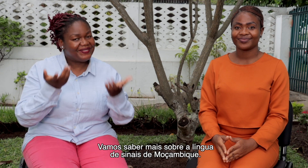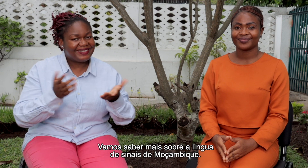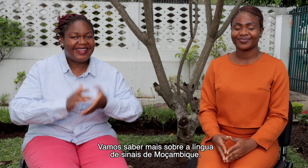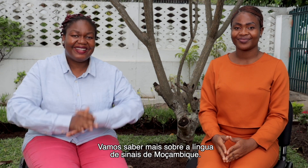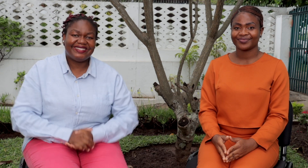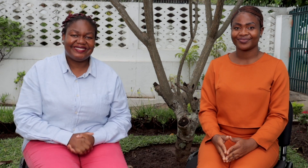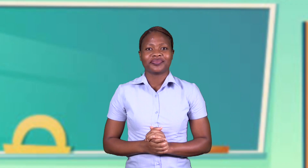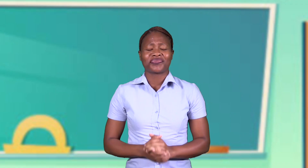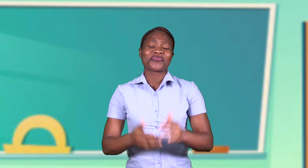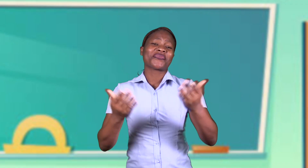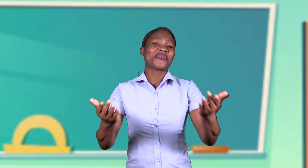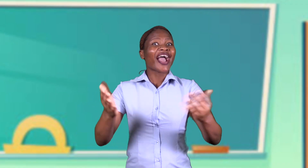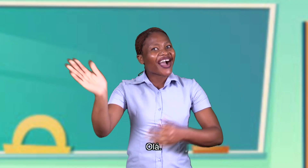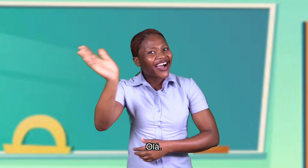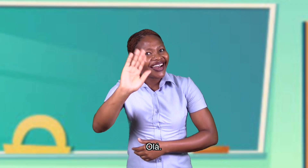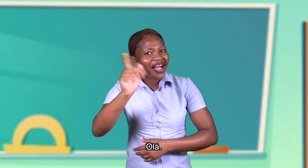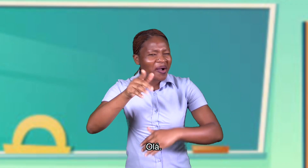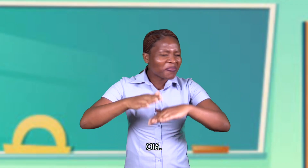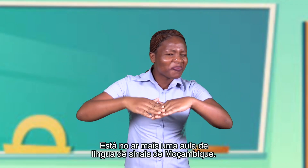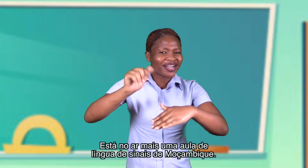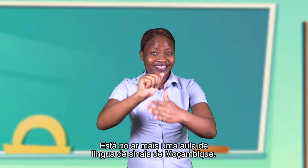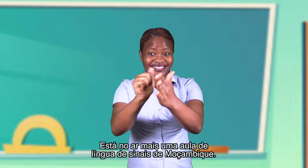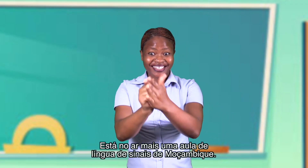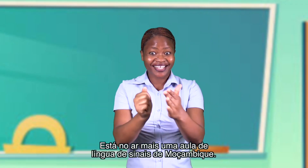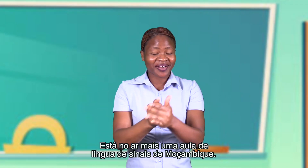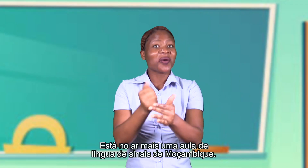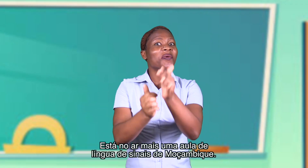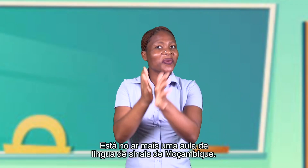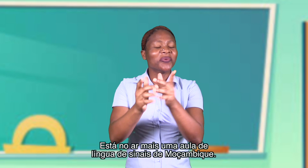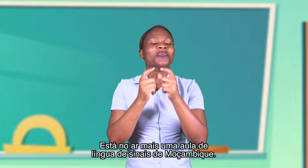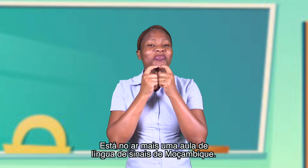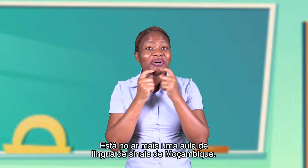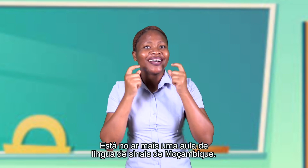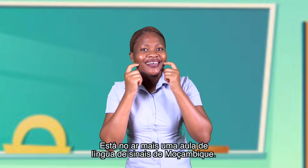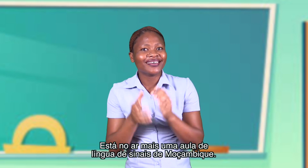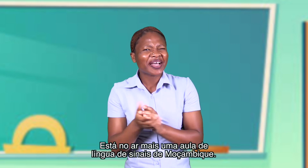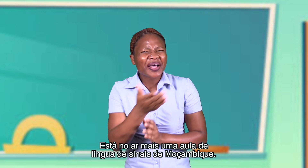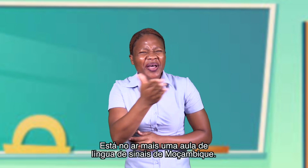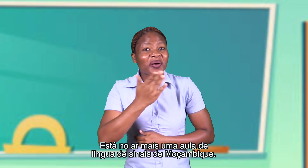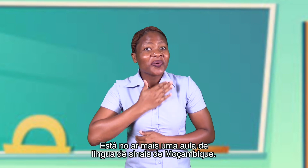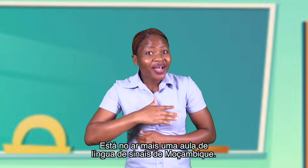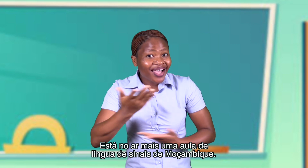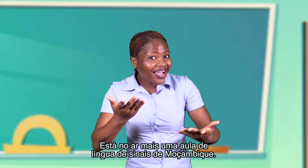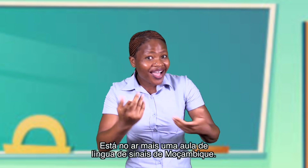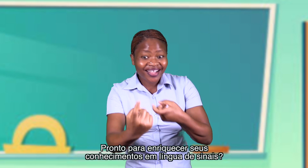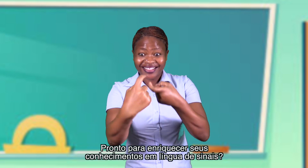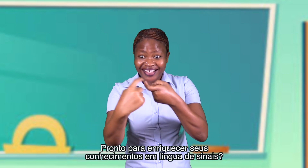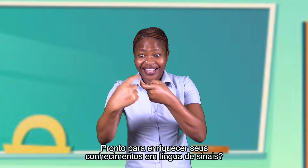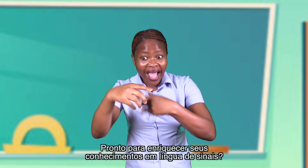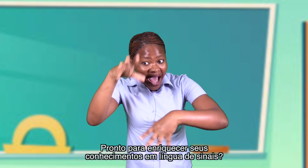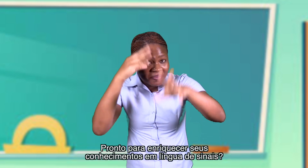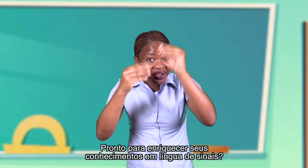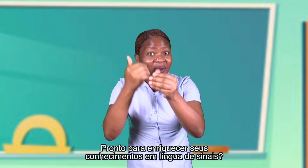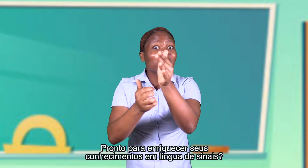de Moçambique. Olá! Está no ar mais uma aula de língua de sinais de Moçambique. Pronto